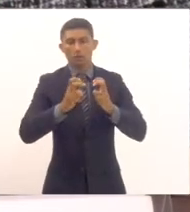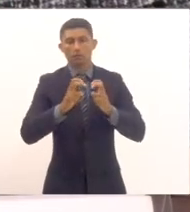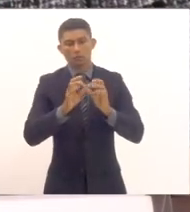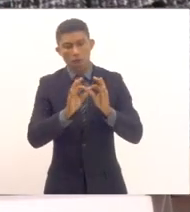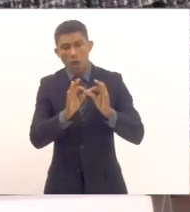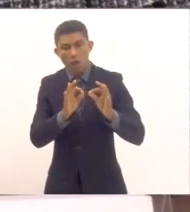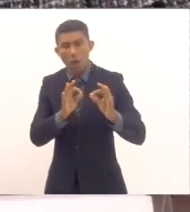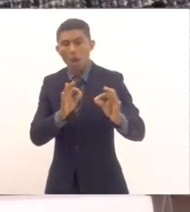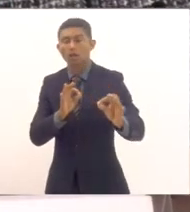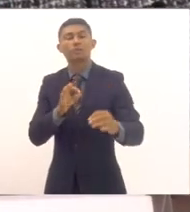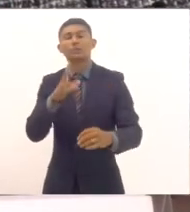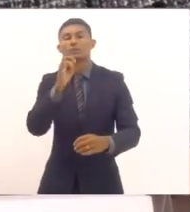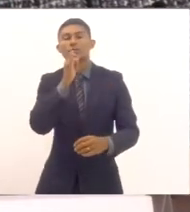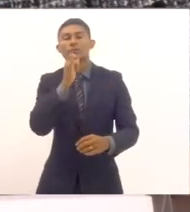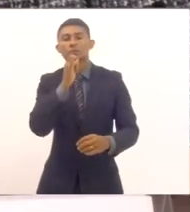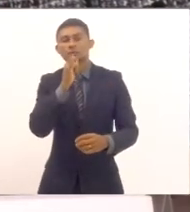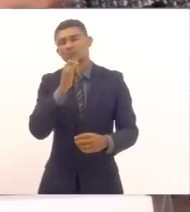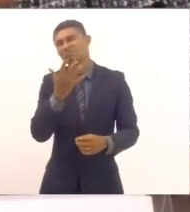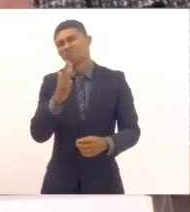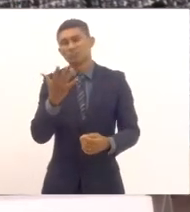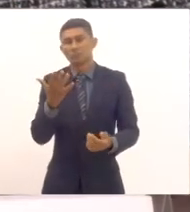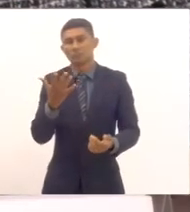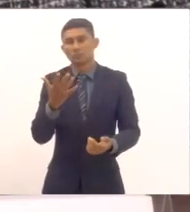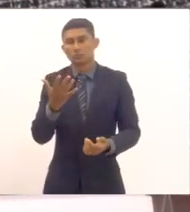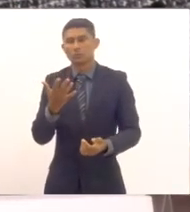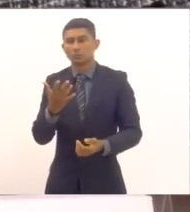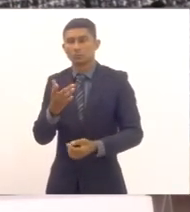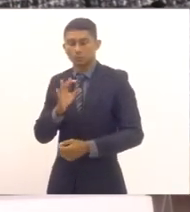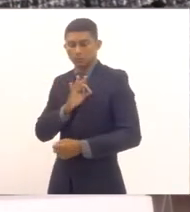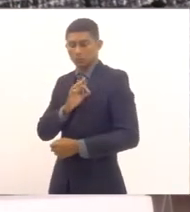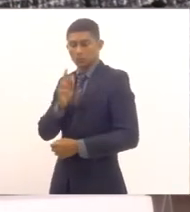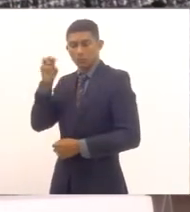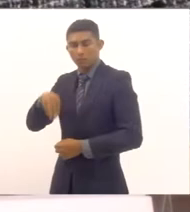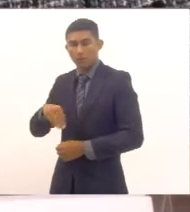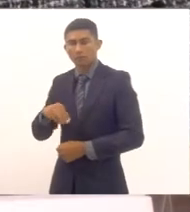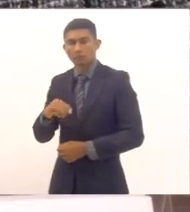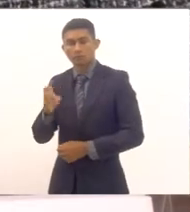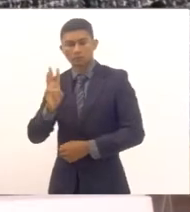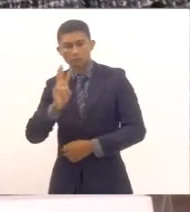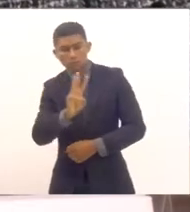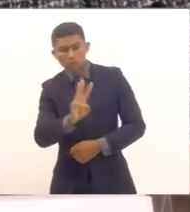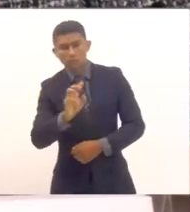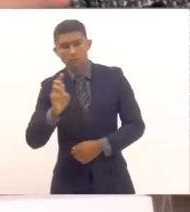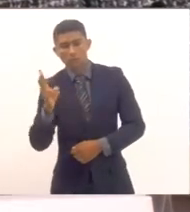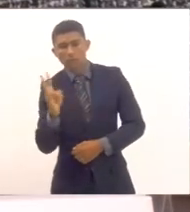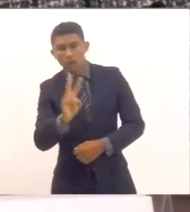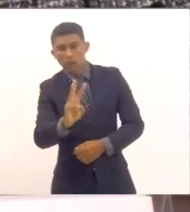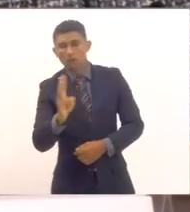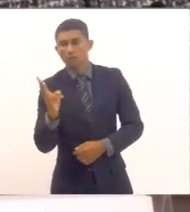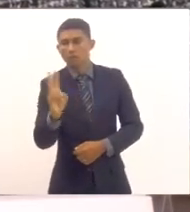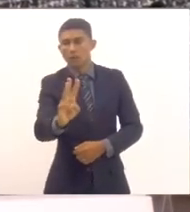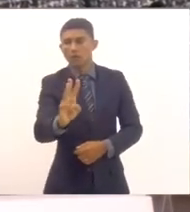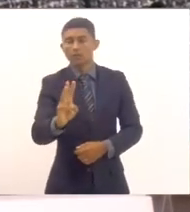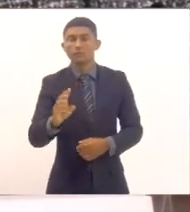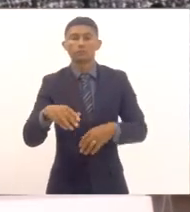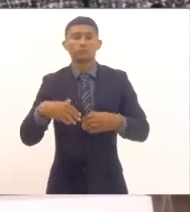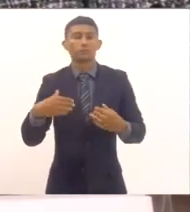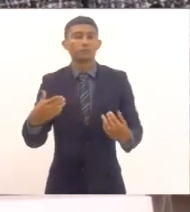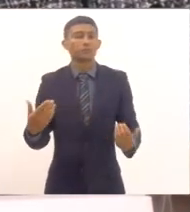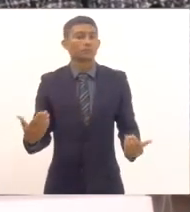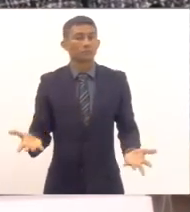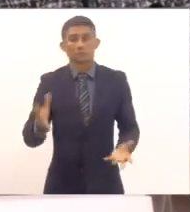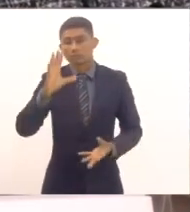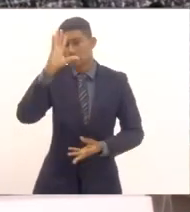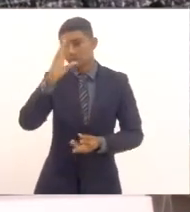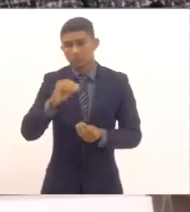se você botar um efetivo de 3 4 soldados em cada Estação você tem três vezes porque no turno não